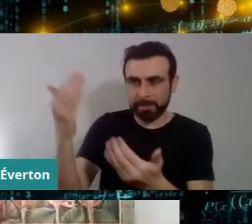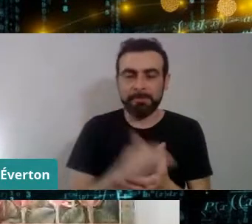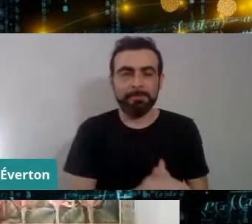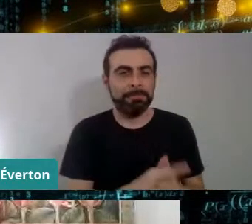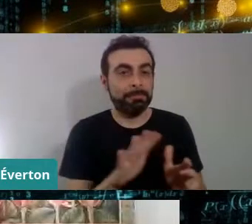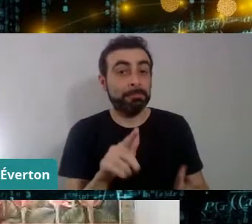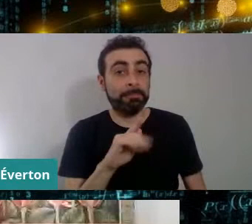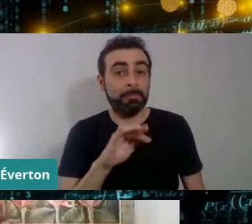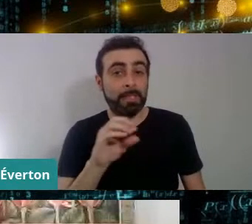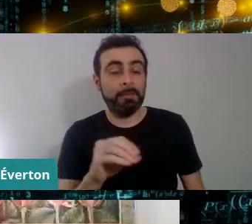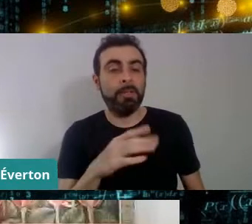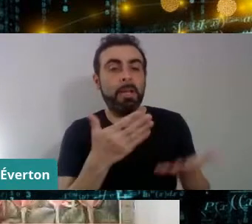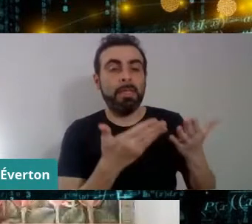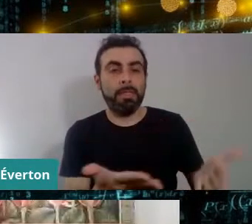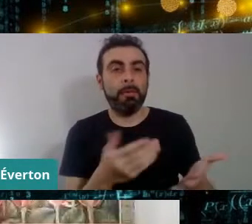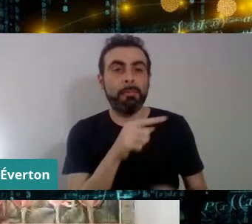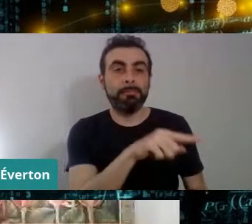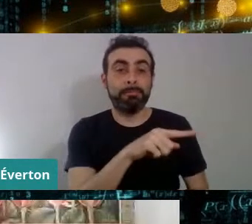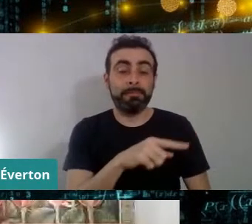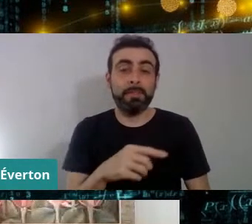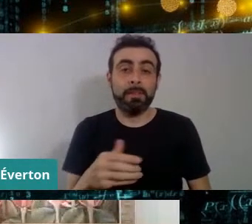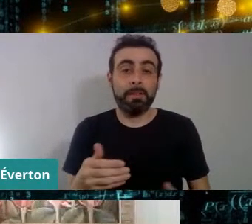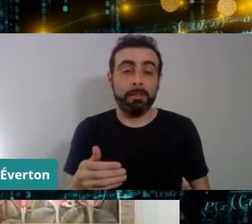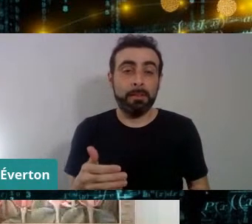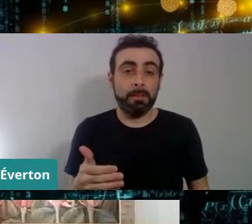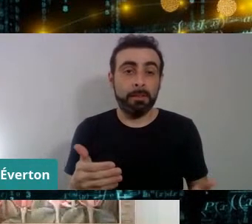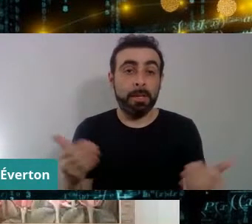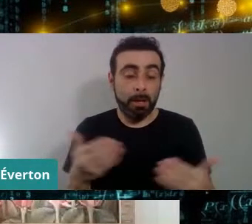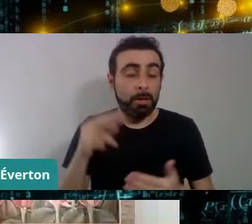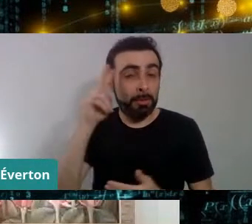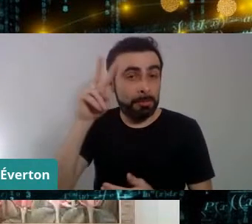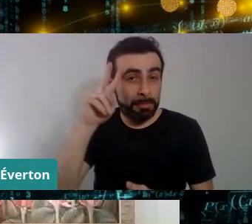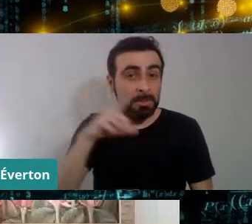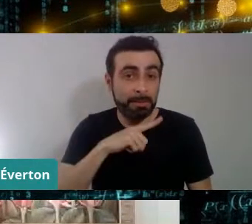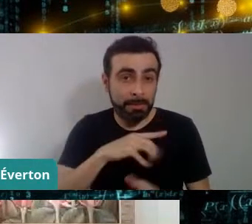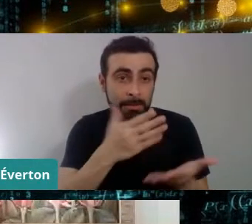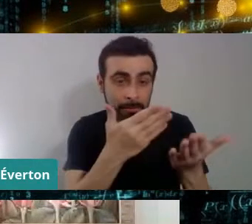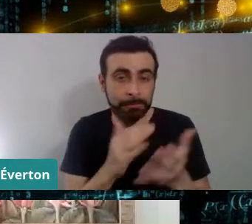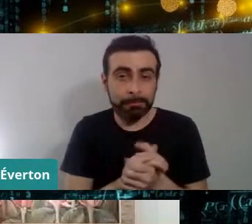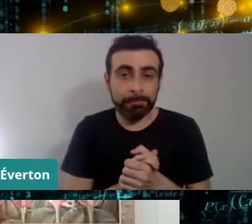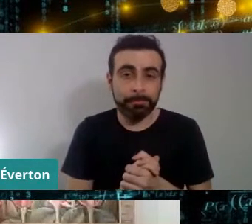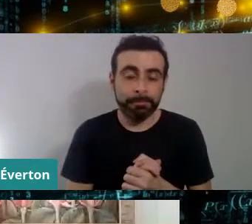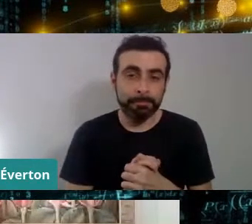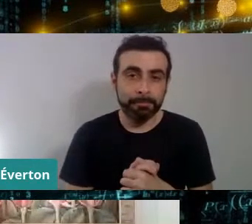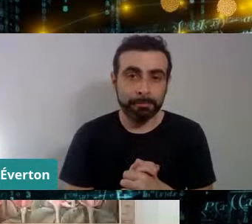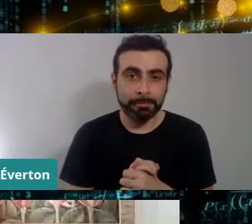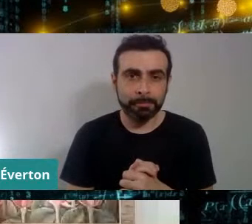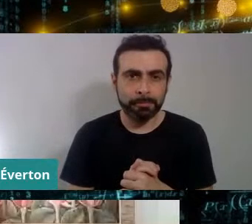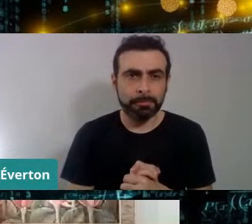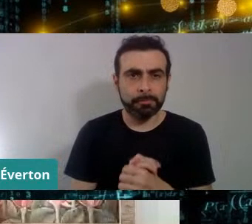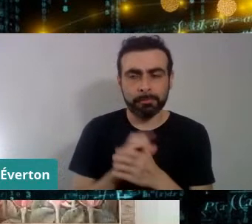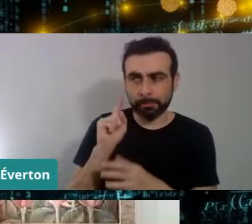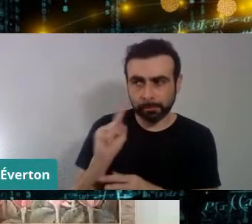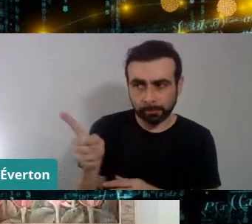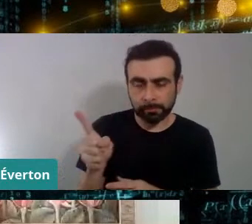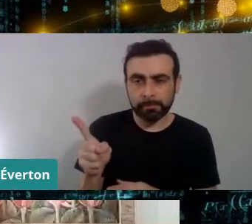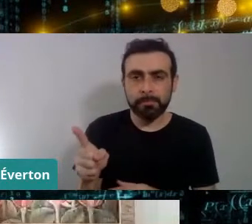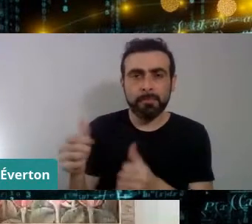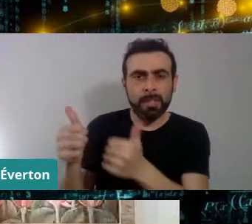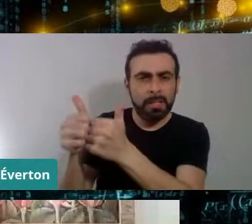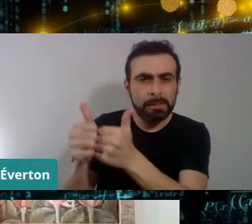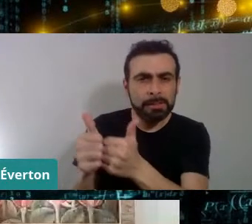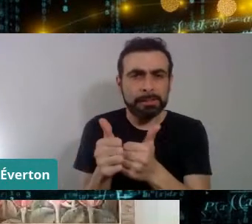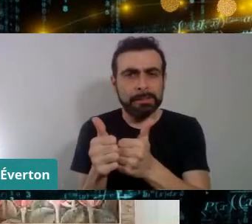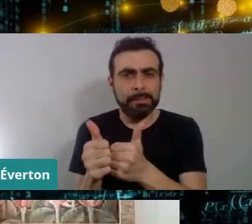Aí eu tenho uma lembrança, Guido, né? Que você seguia